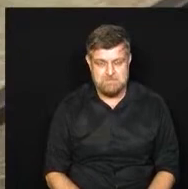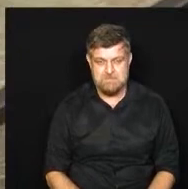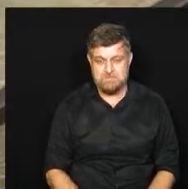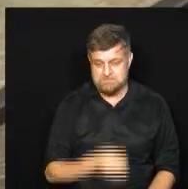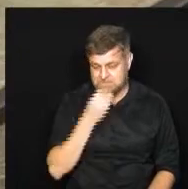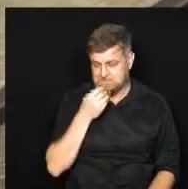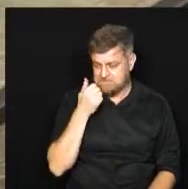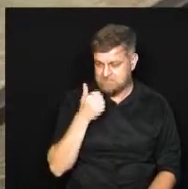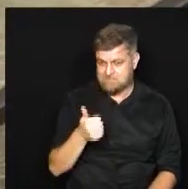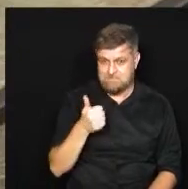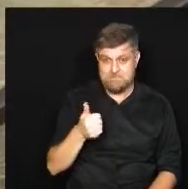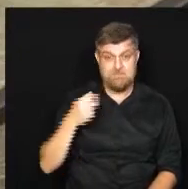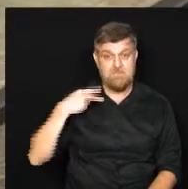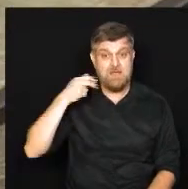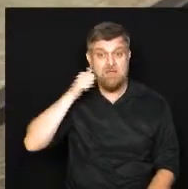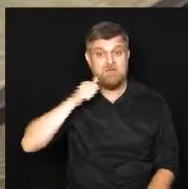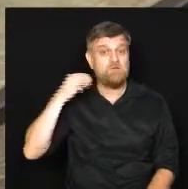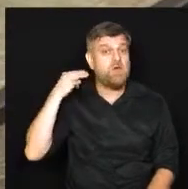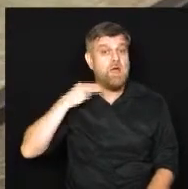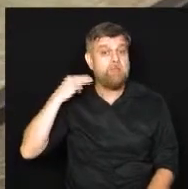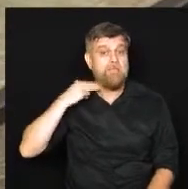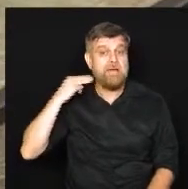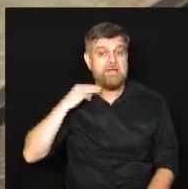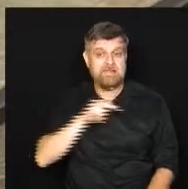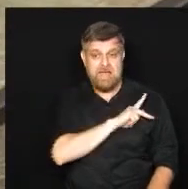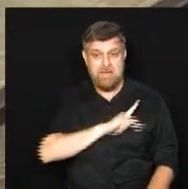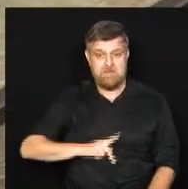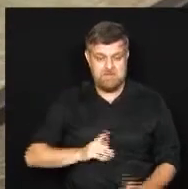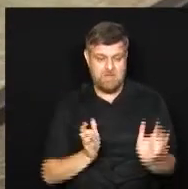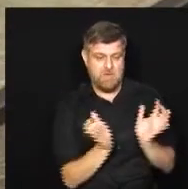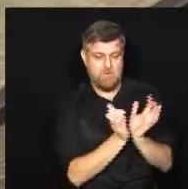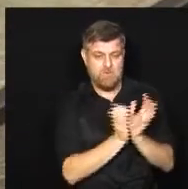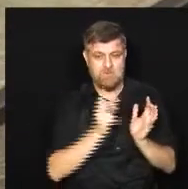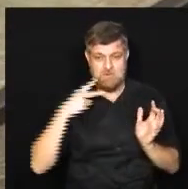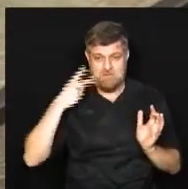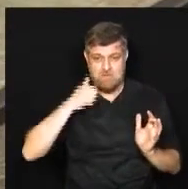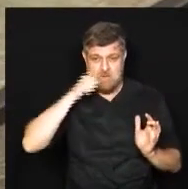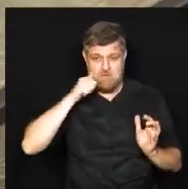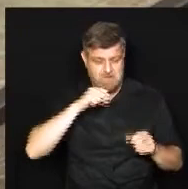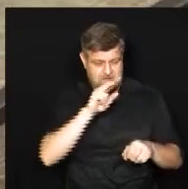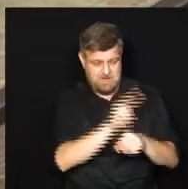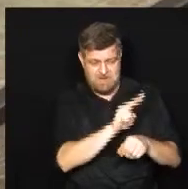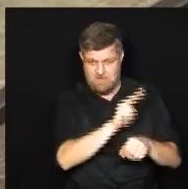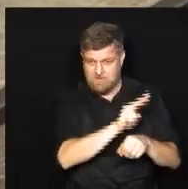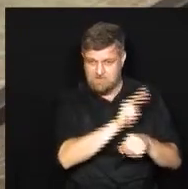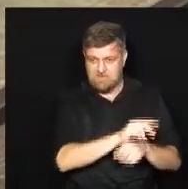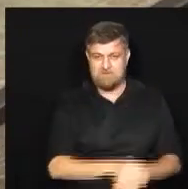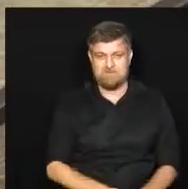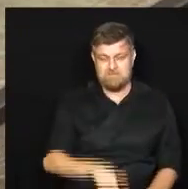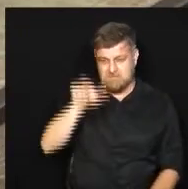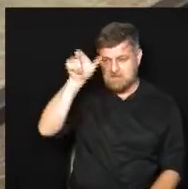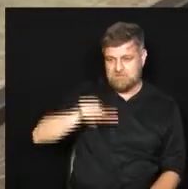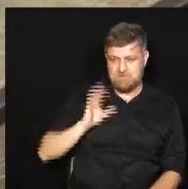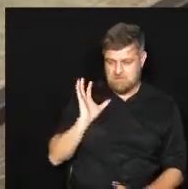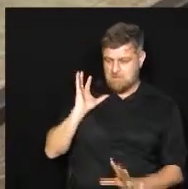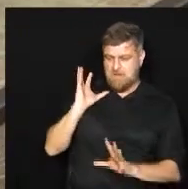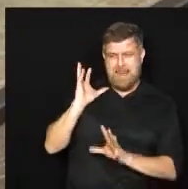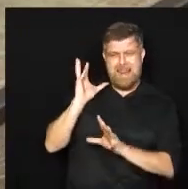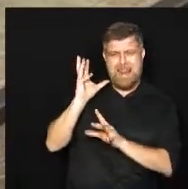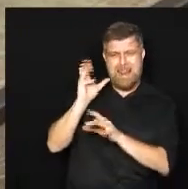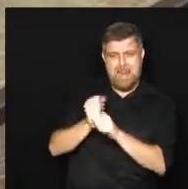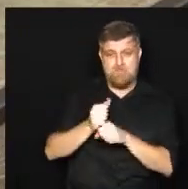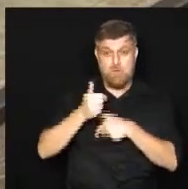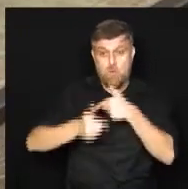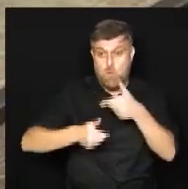Muito bem, essa a vereadora Mariana Conte, presidente da Comissão Permanente da Mulher, ela que fez um balanço a respeito do trabalho